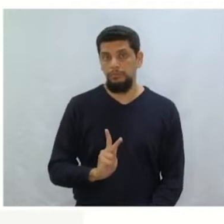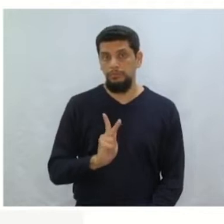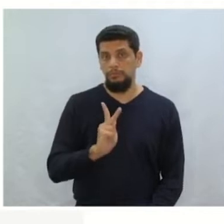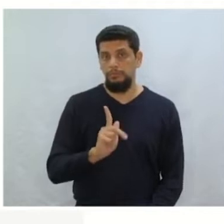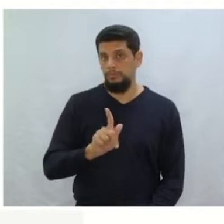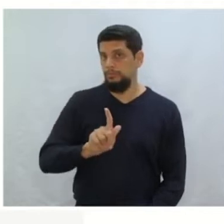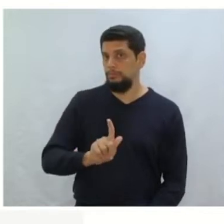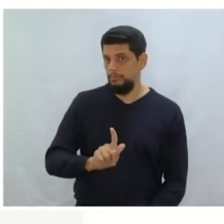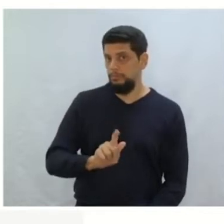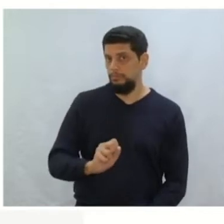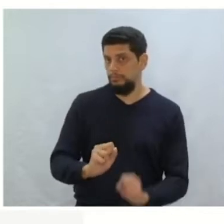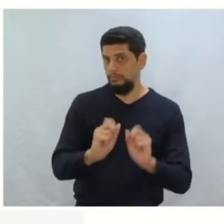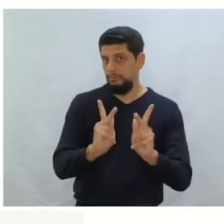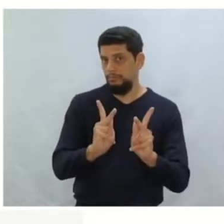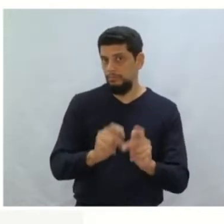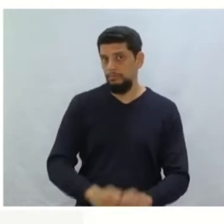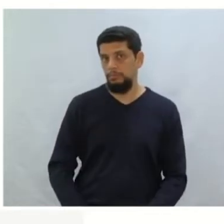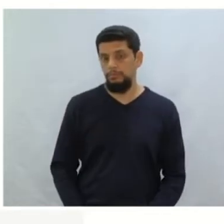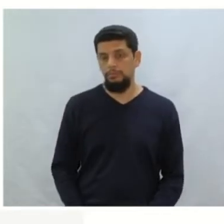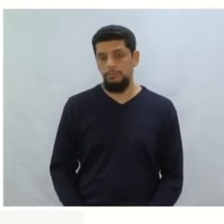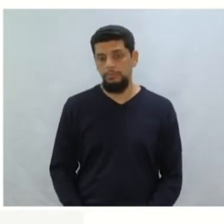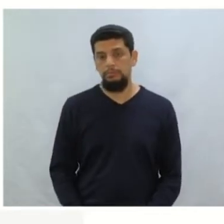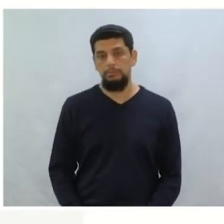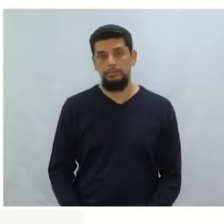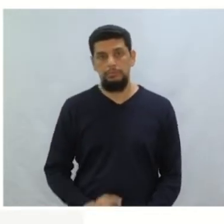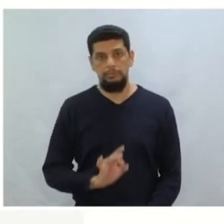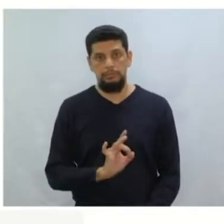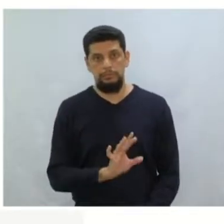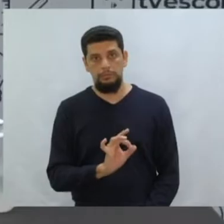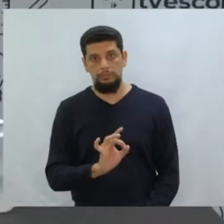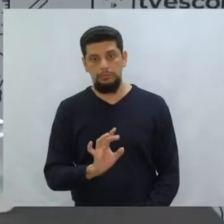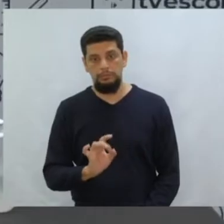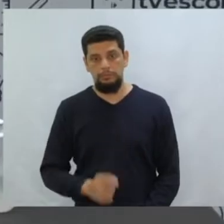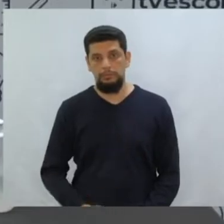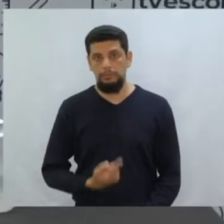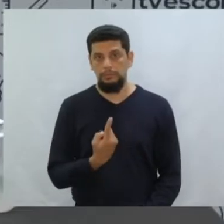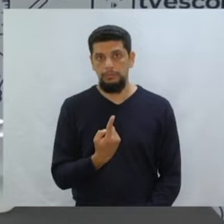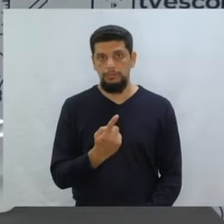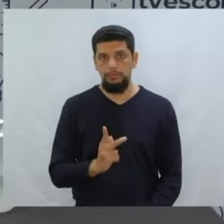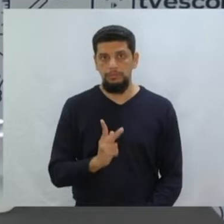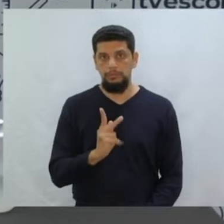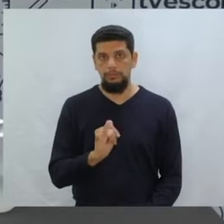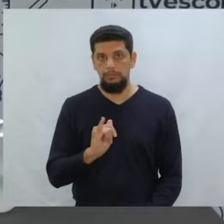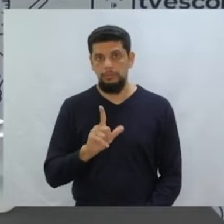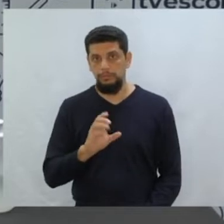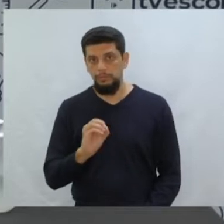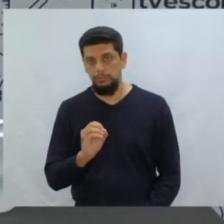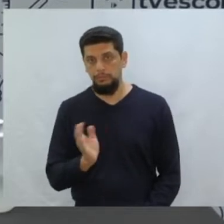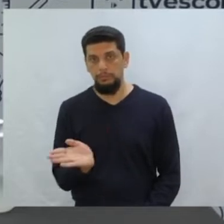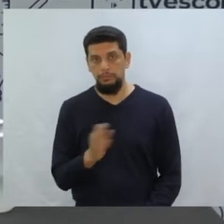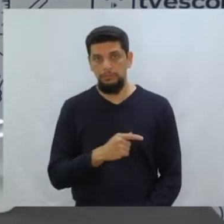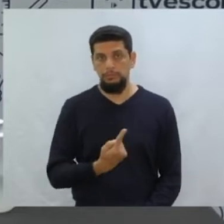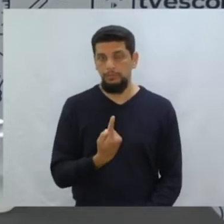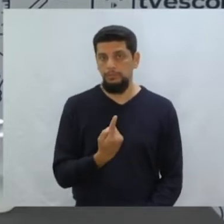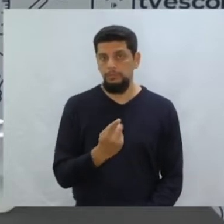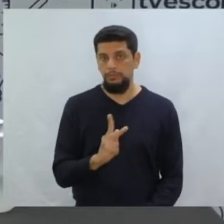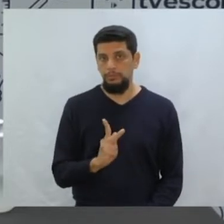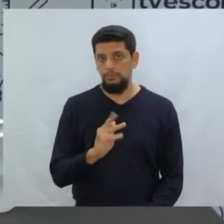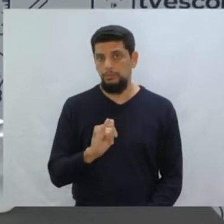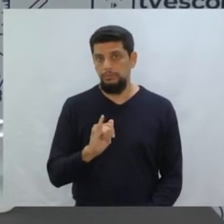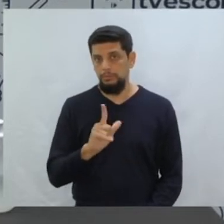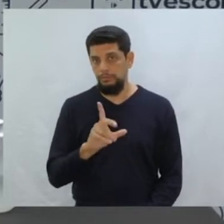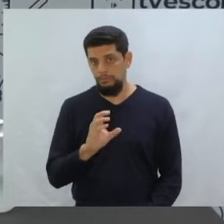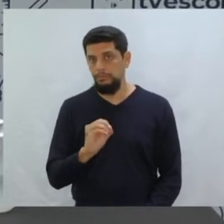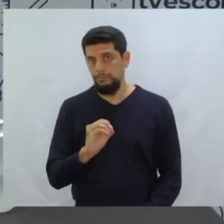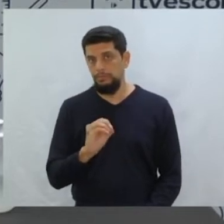2 quilos. Certo? Então, esses dois itens, cada um pesando 1 quilograma, representa